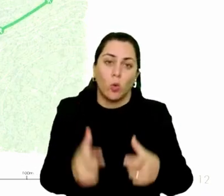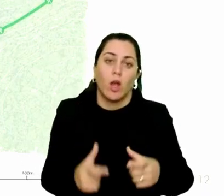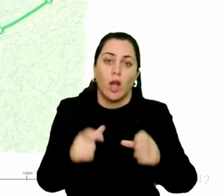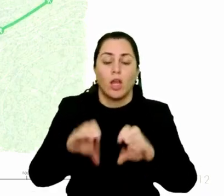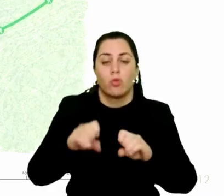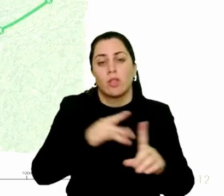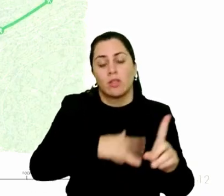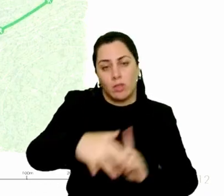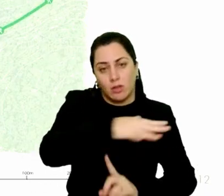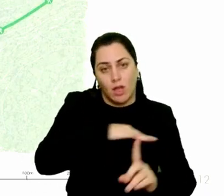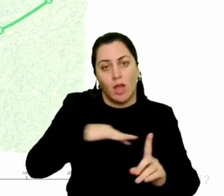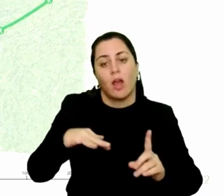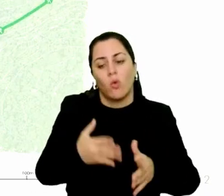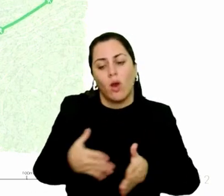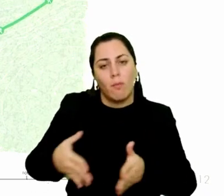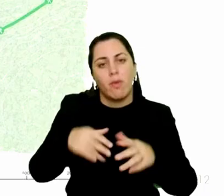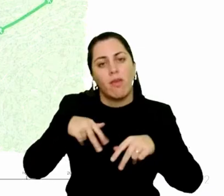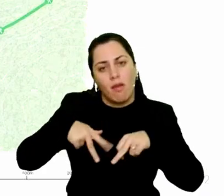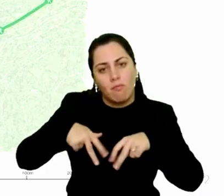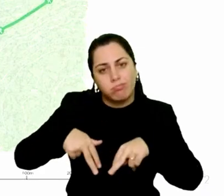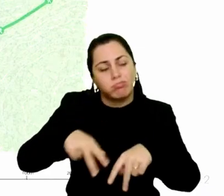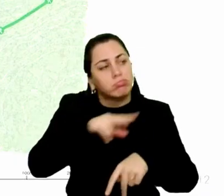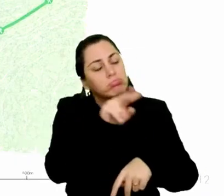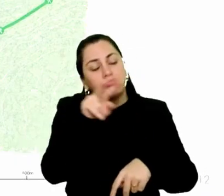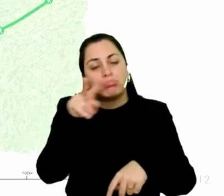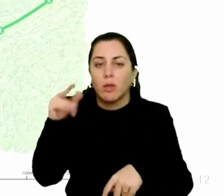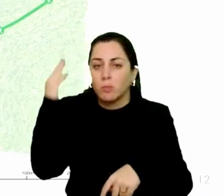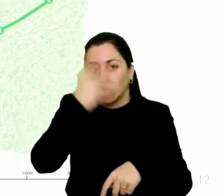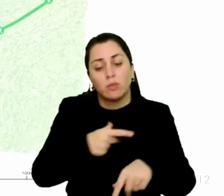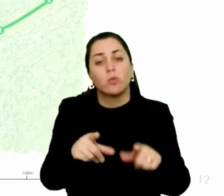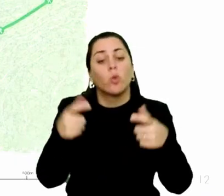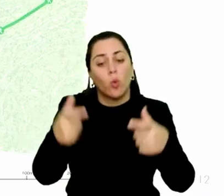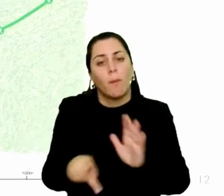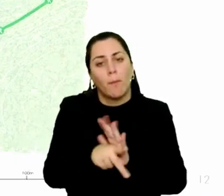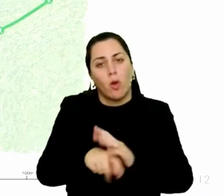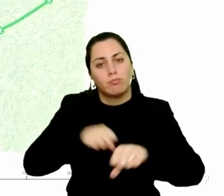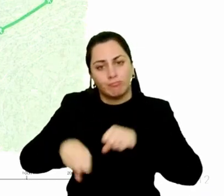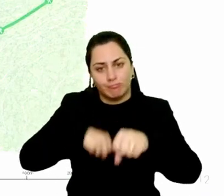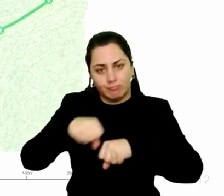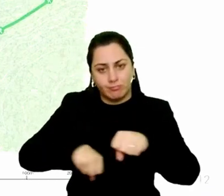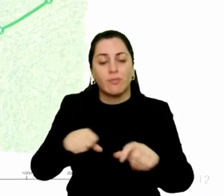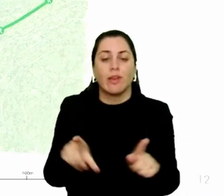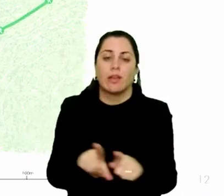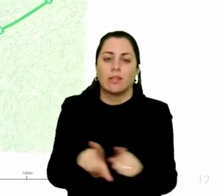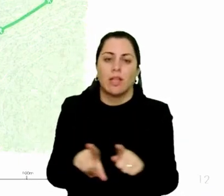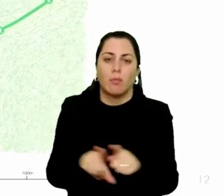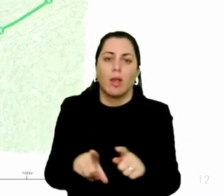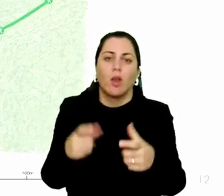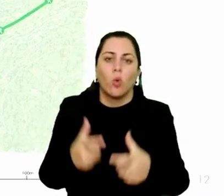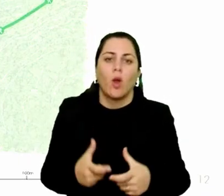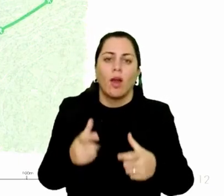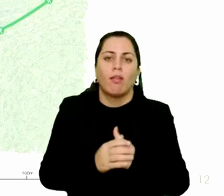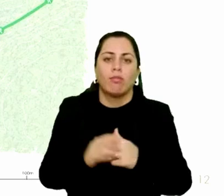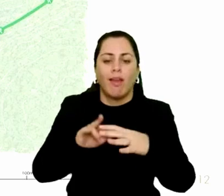educação ambiental, trilhas de caminhada e contemplação, de mountain bike, também contaria com uma tirolesa